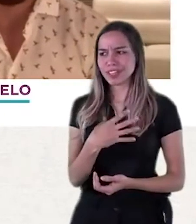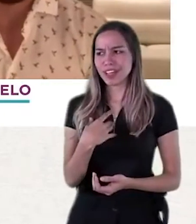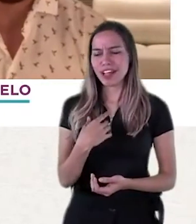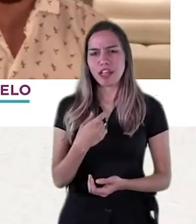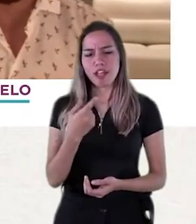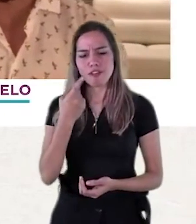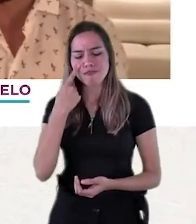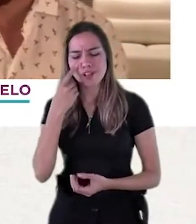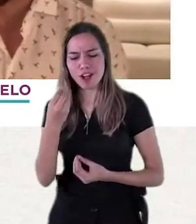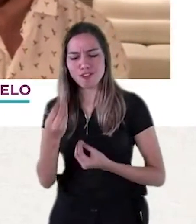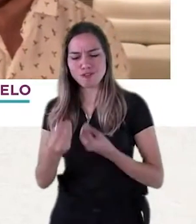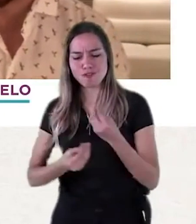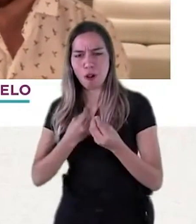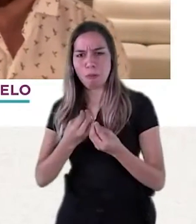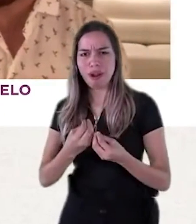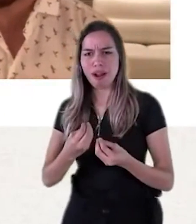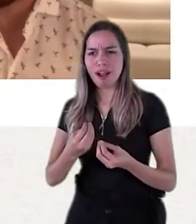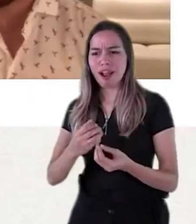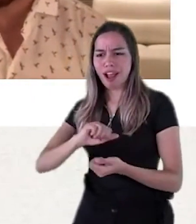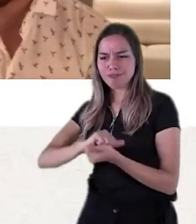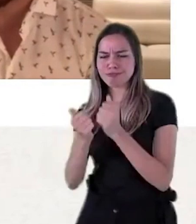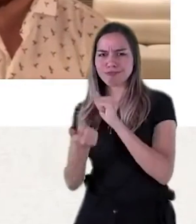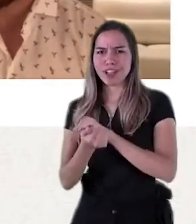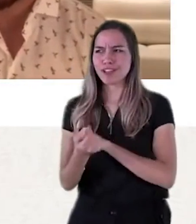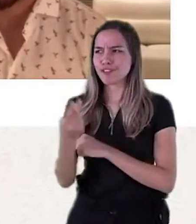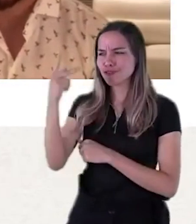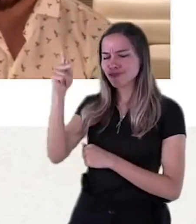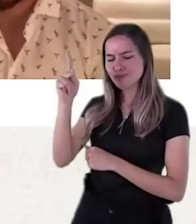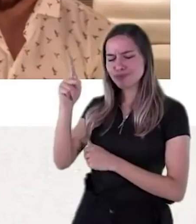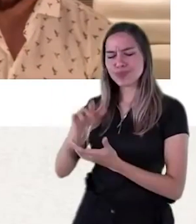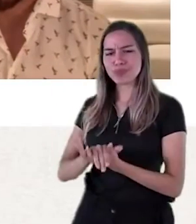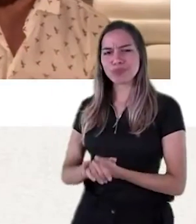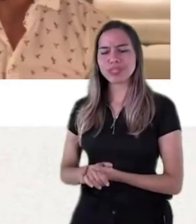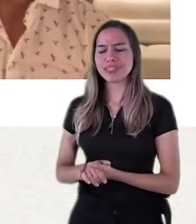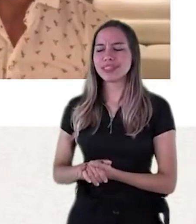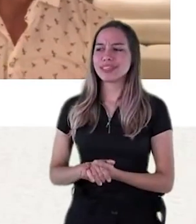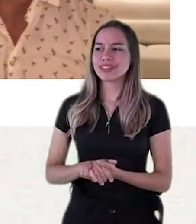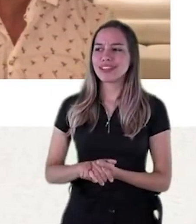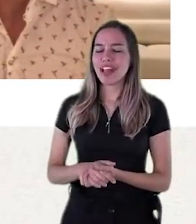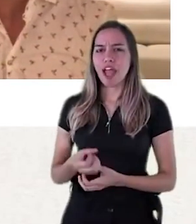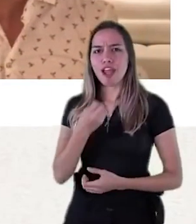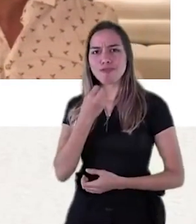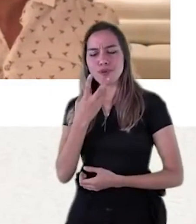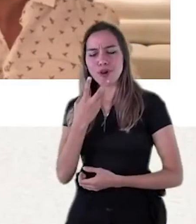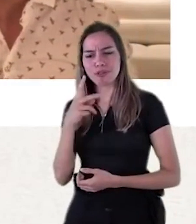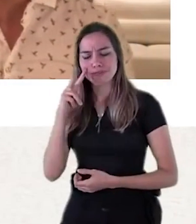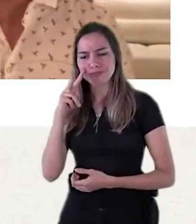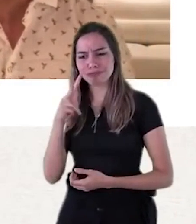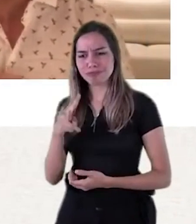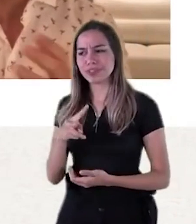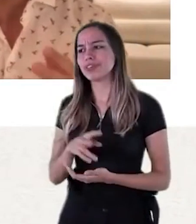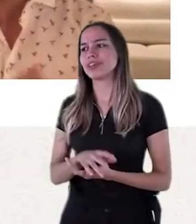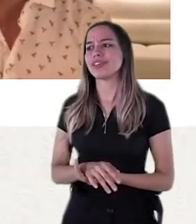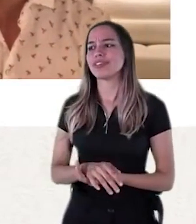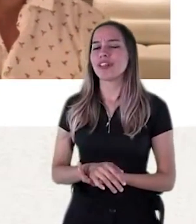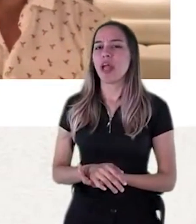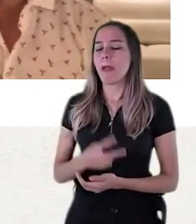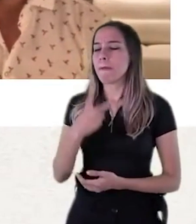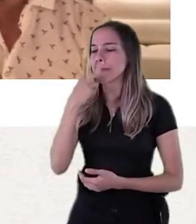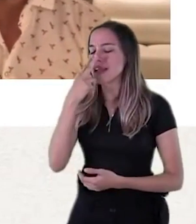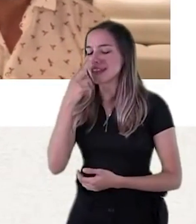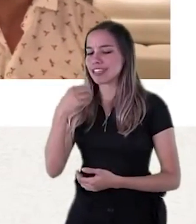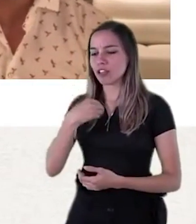por você, não só uma leitura, mas também uma interpretação. É como se eu estivesse diante de um